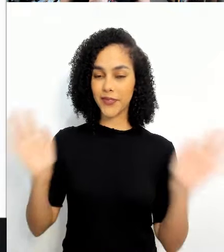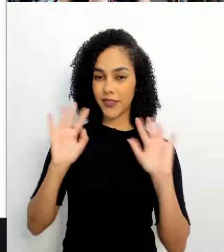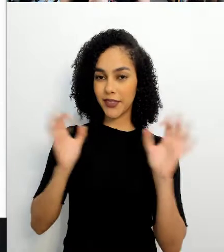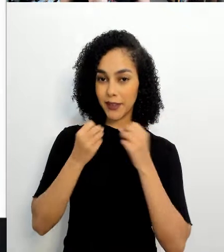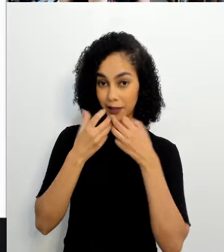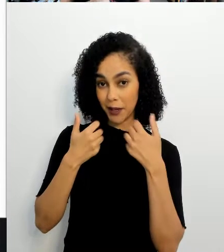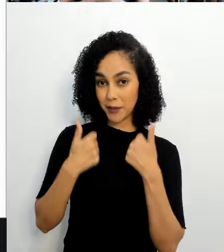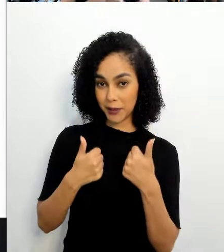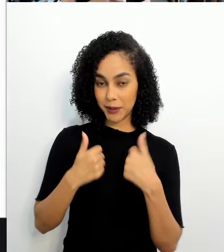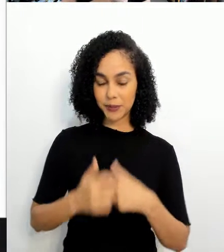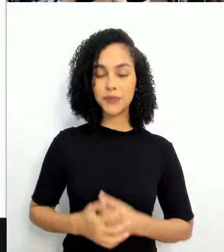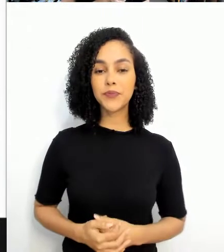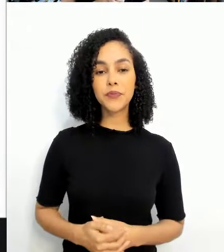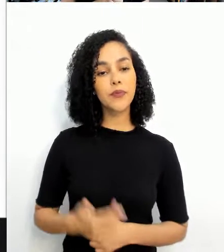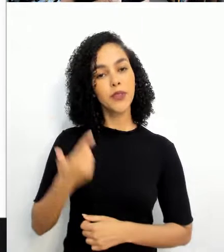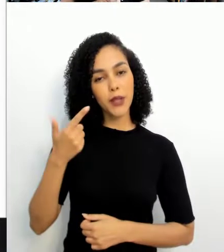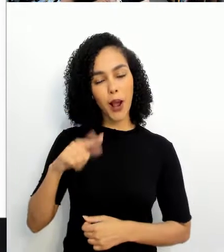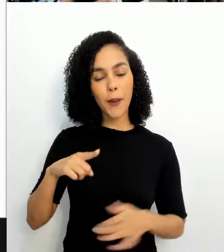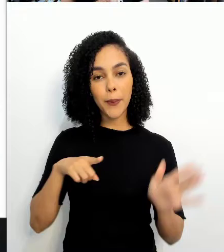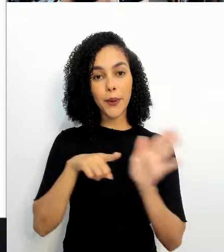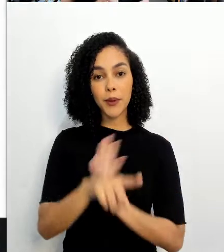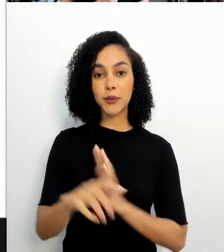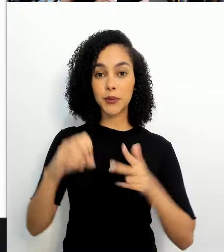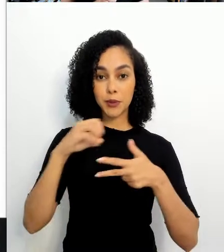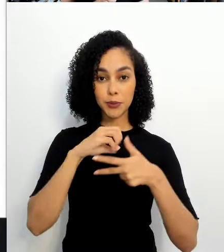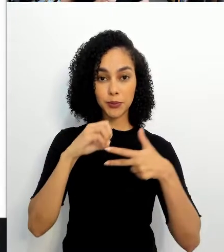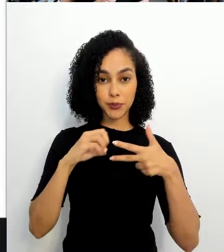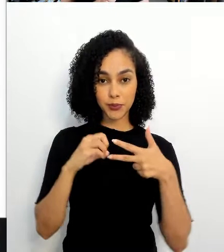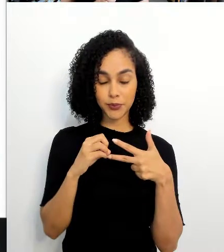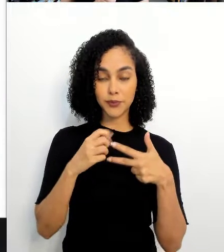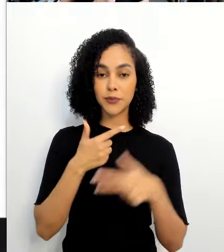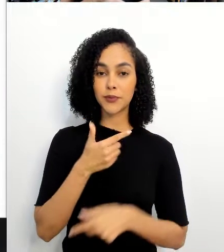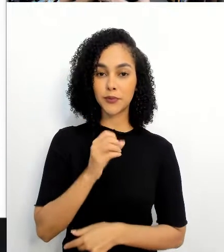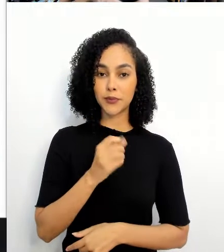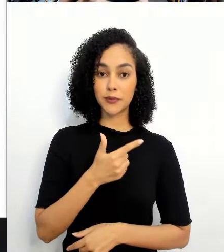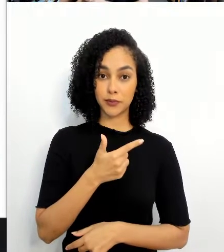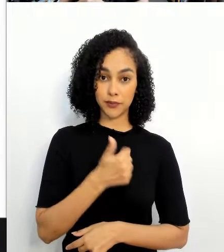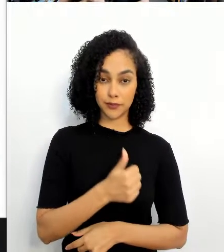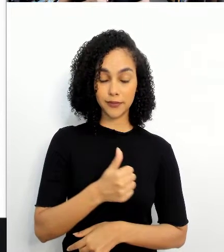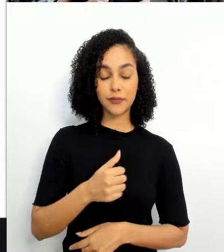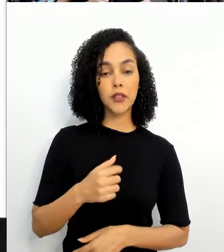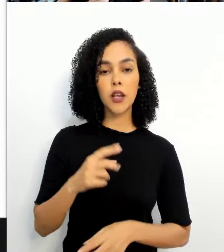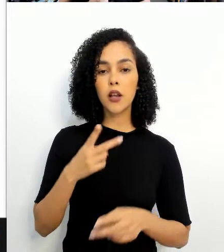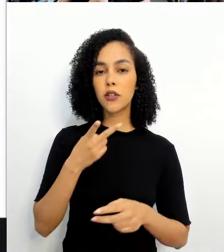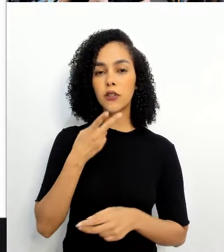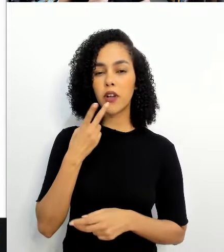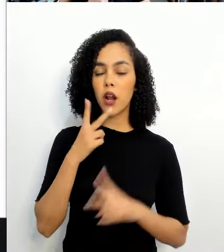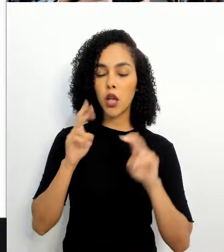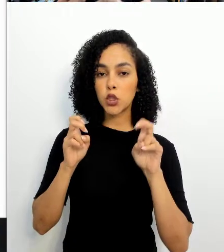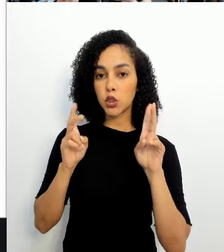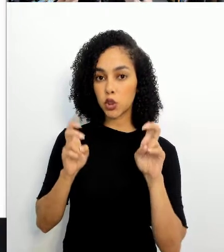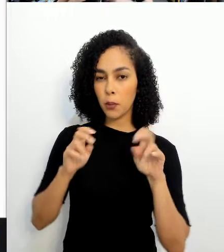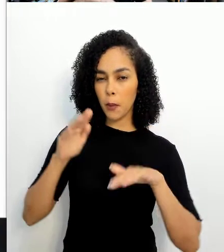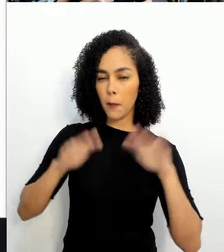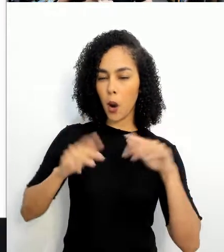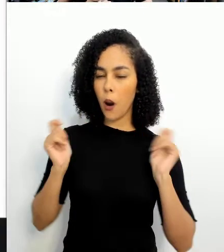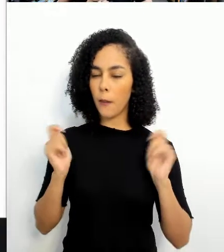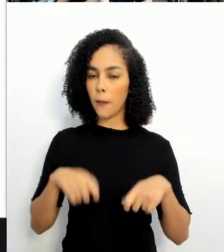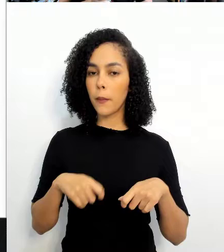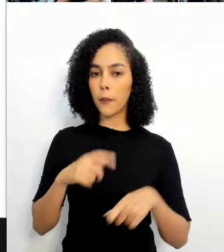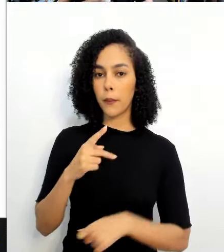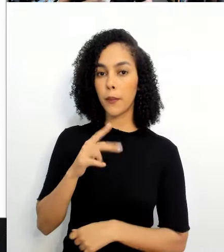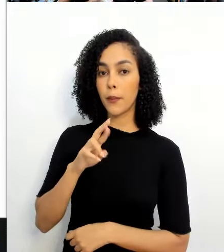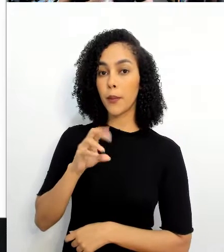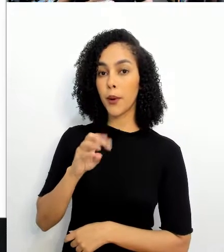Fala galera, beleza? Temos aqui mais uma questão do Enem 2021. Essa questão vai falar de probabilidade. Vamos dar uma